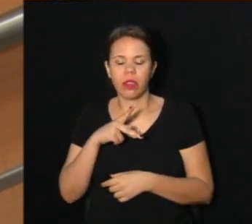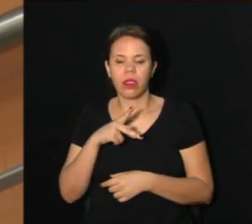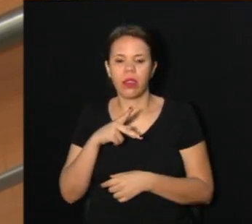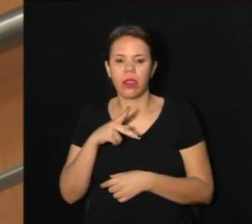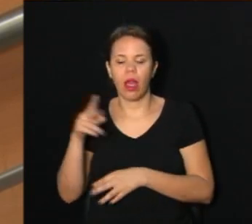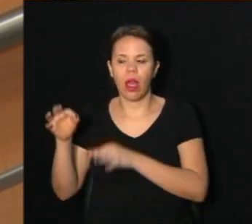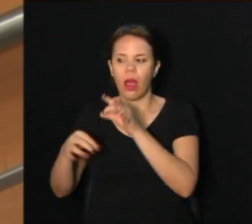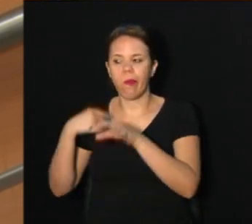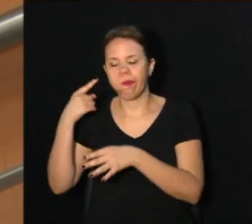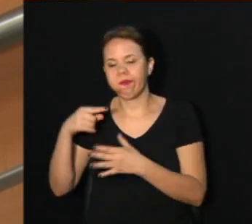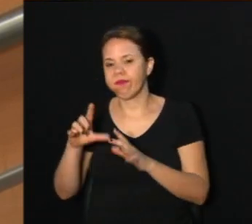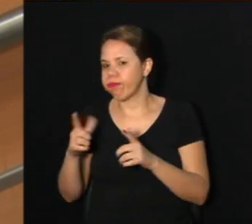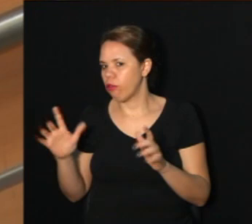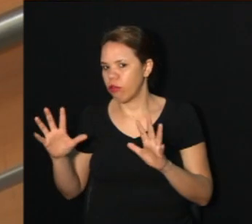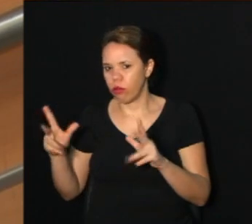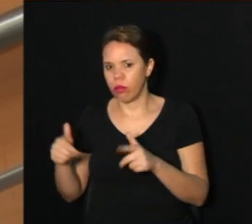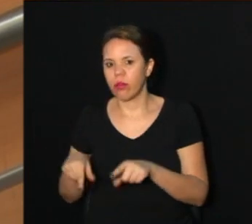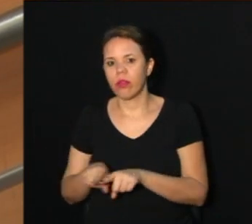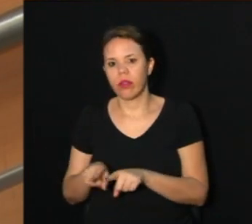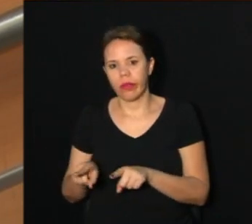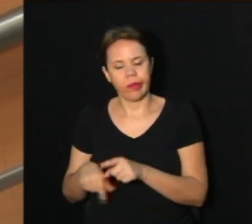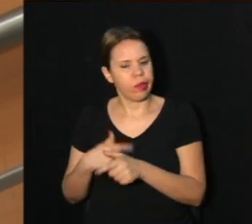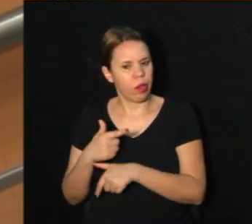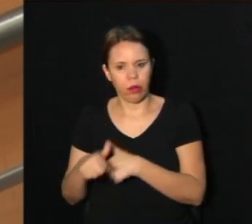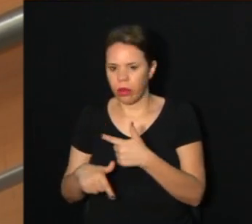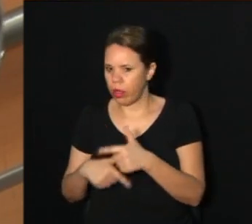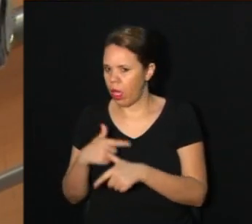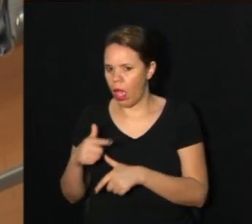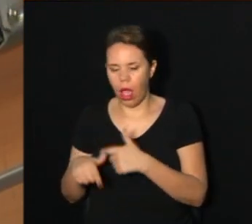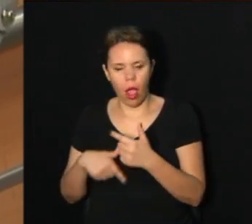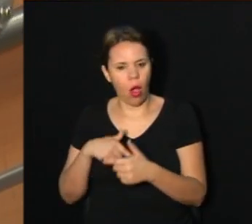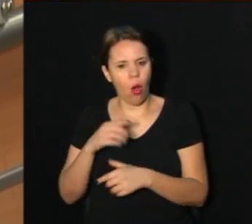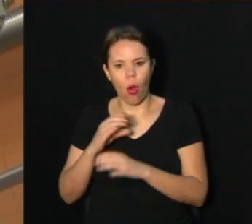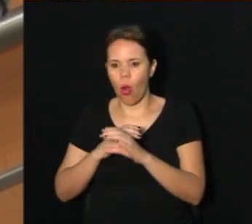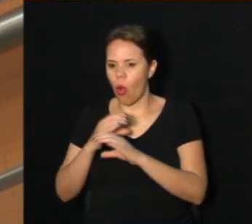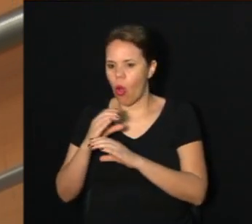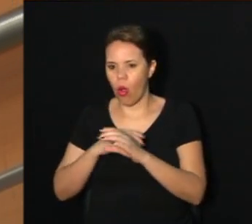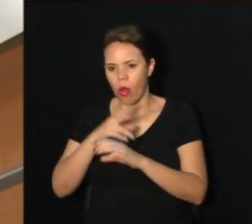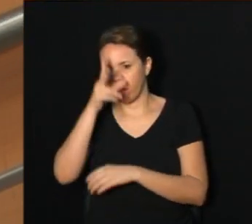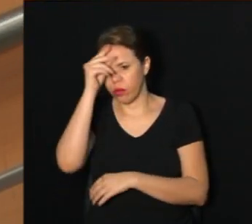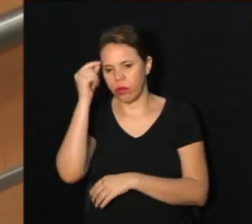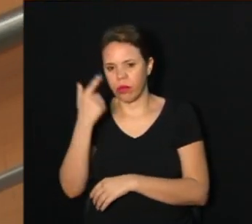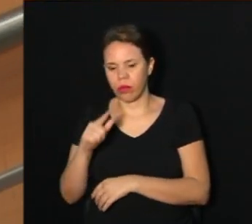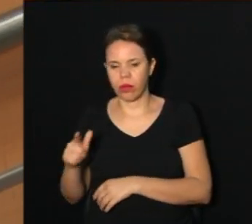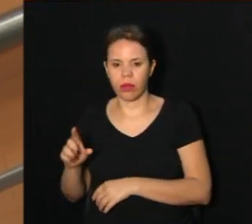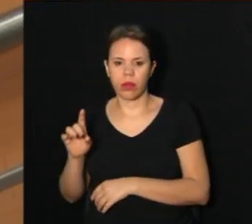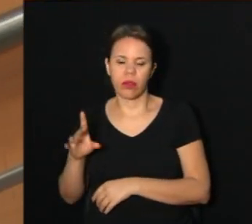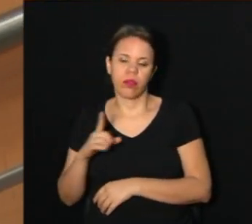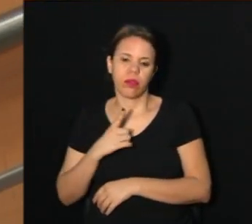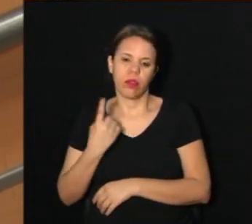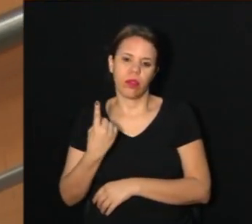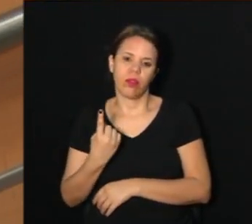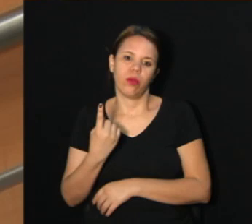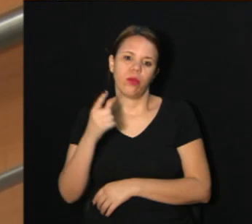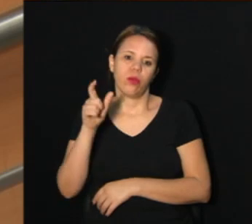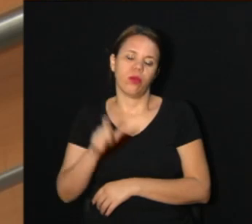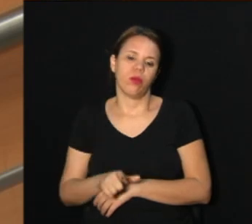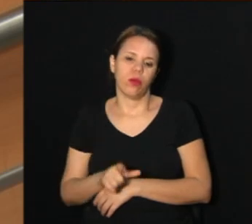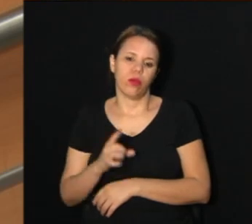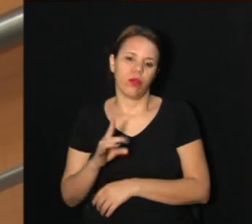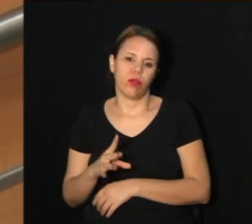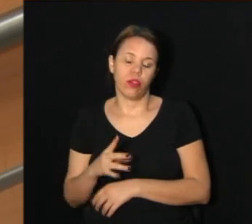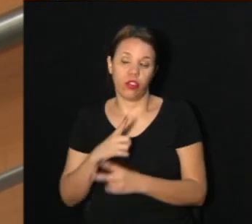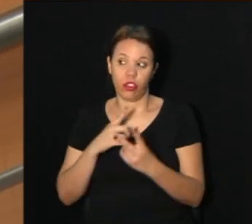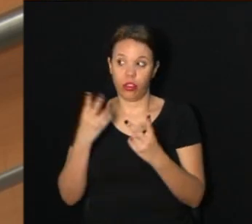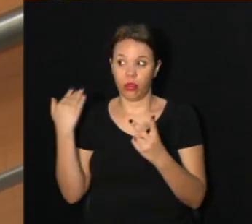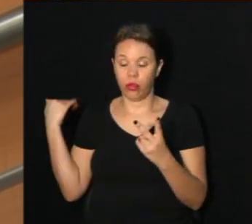todos, oriundos sem concurso público. Atualmente, sem concurso público, só há um procurador. Havia